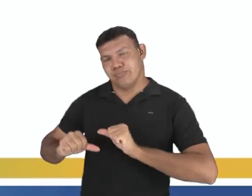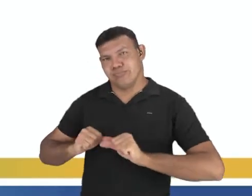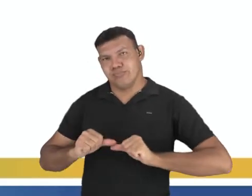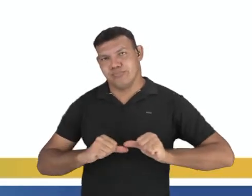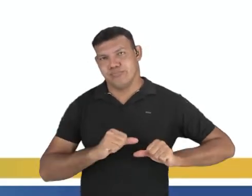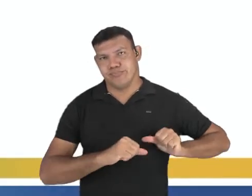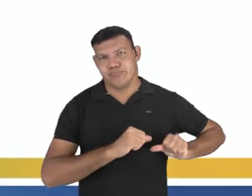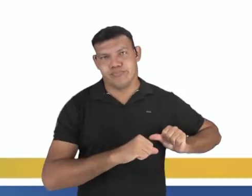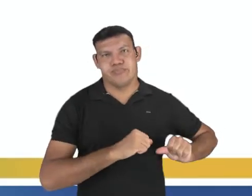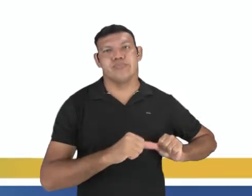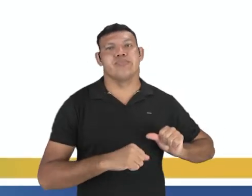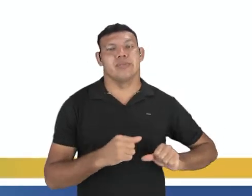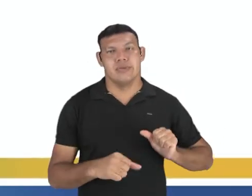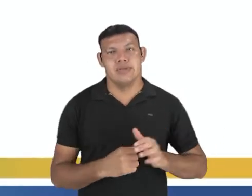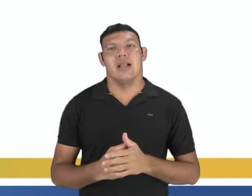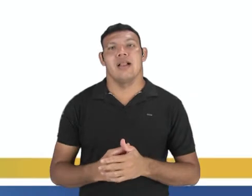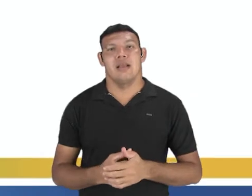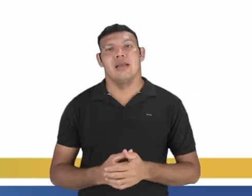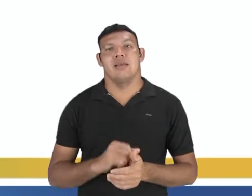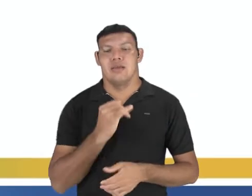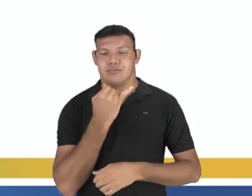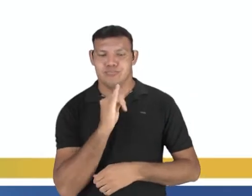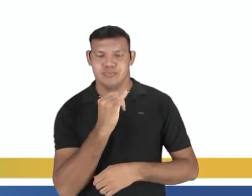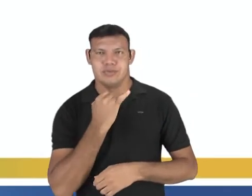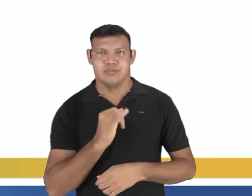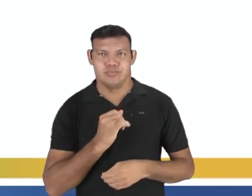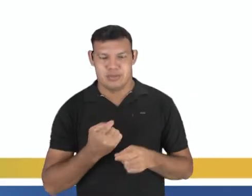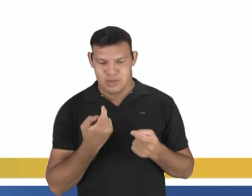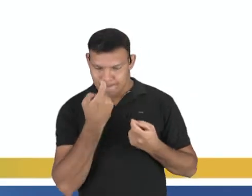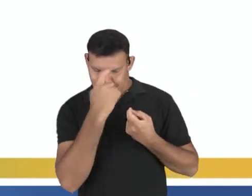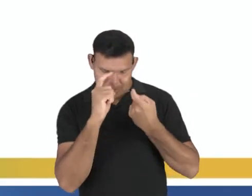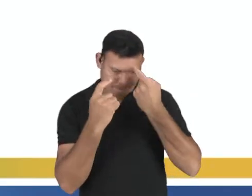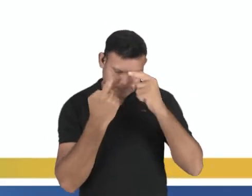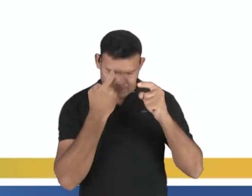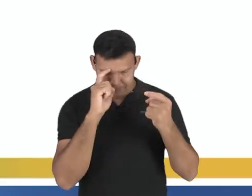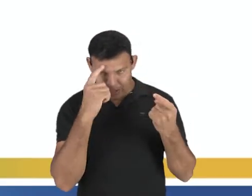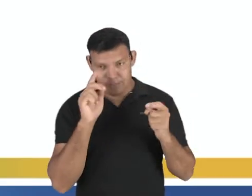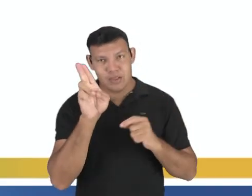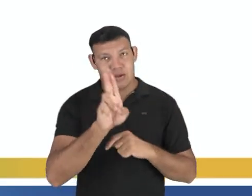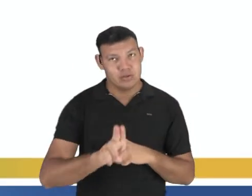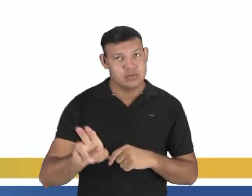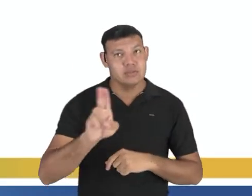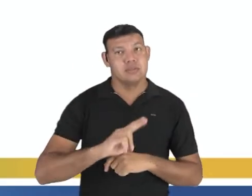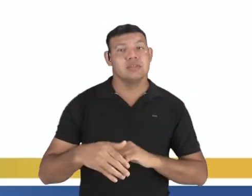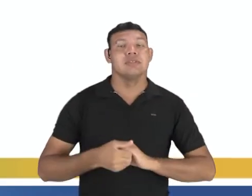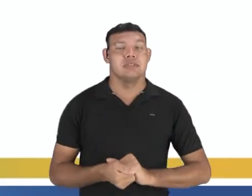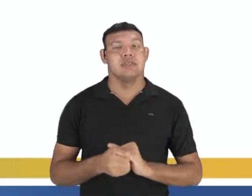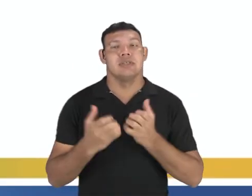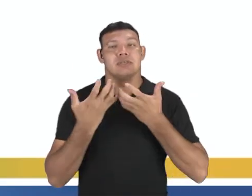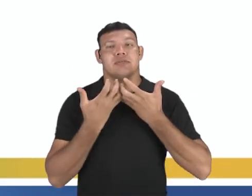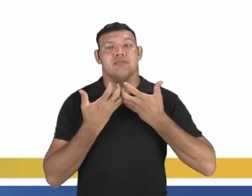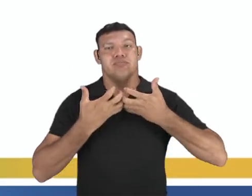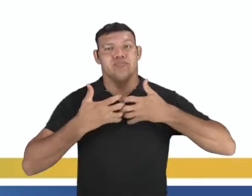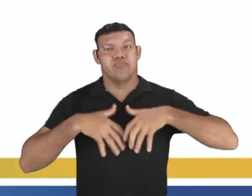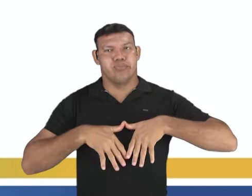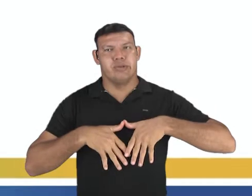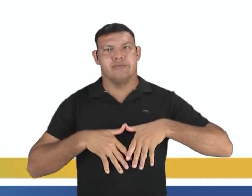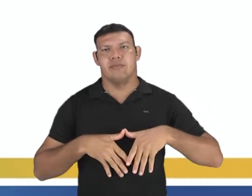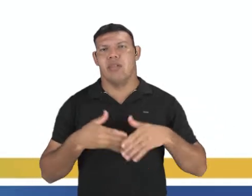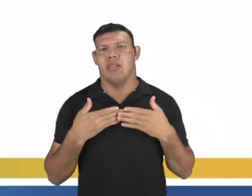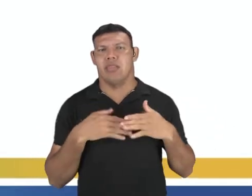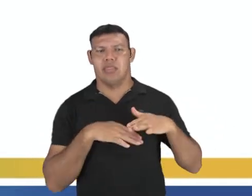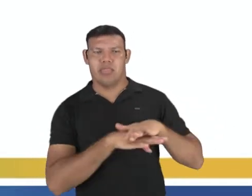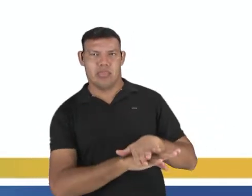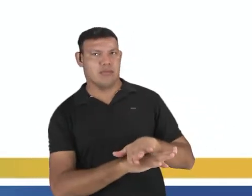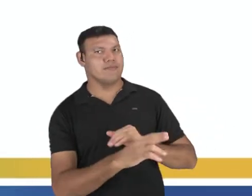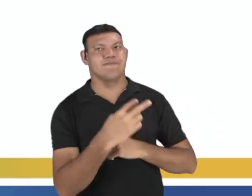da célula, que vai ser constantemente utilizada nos processos biológicos. A sua energia, ela não pode ser